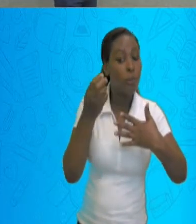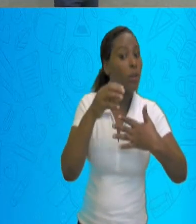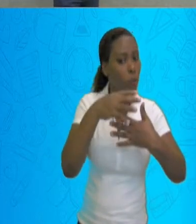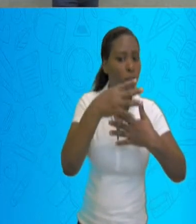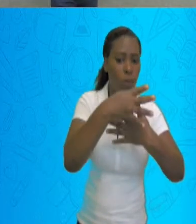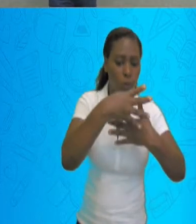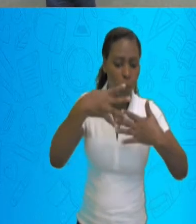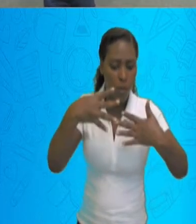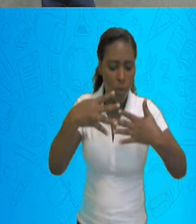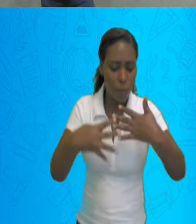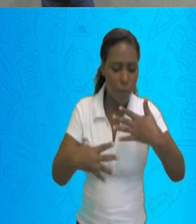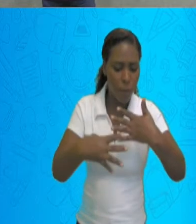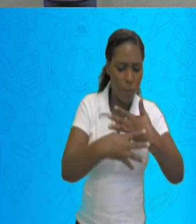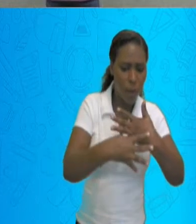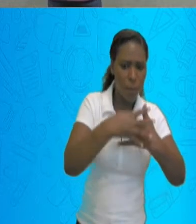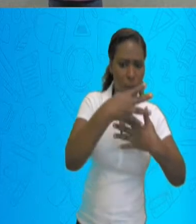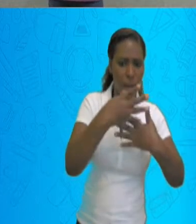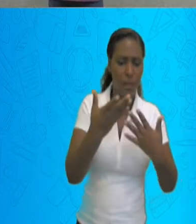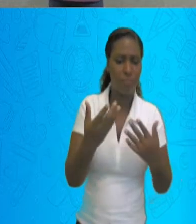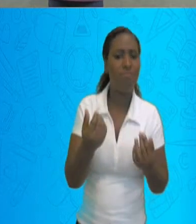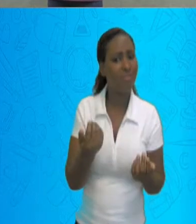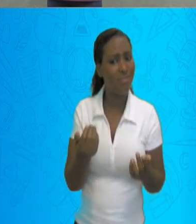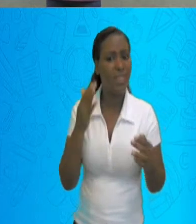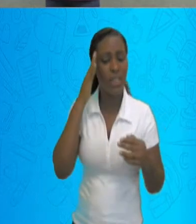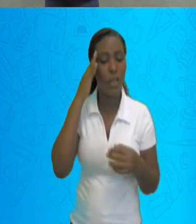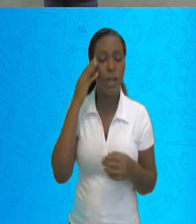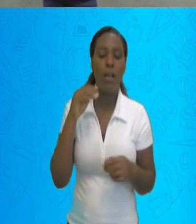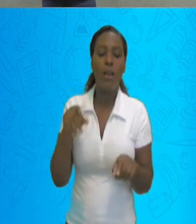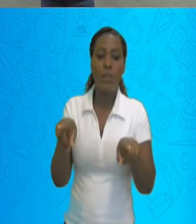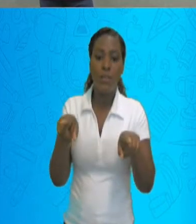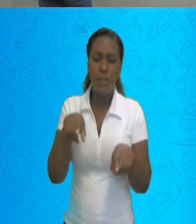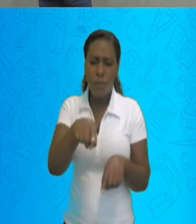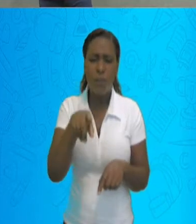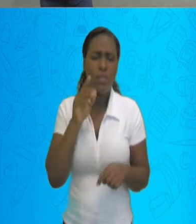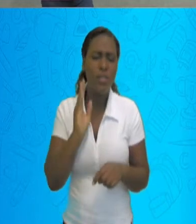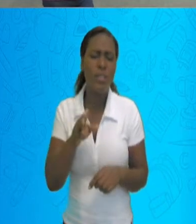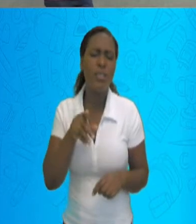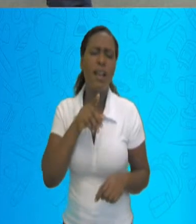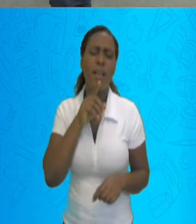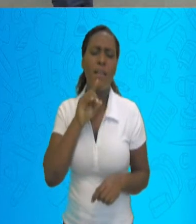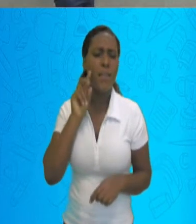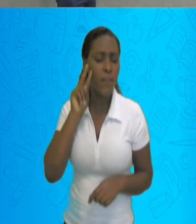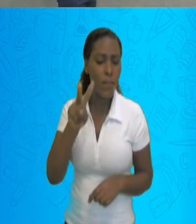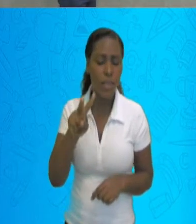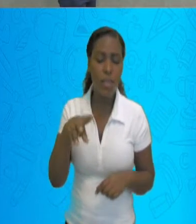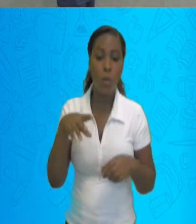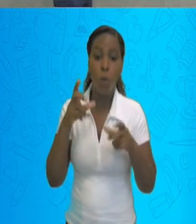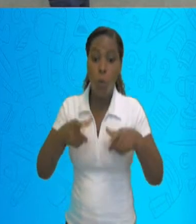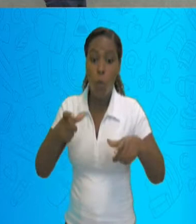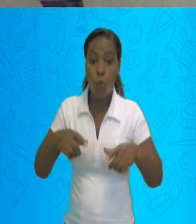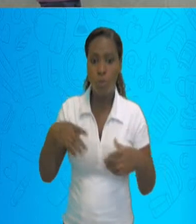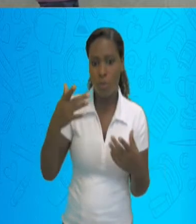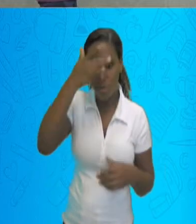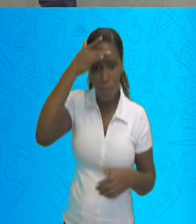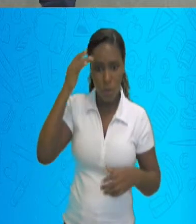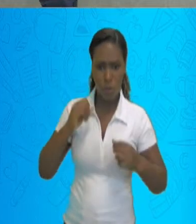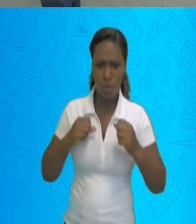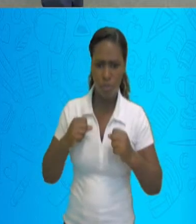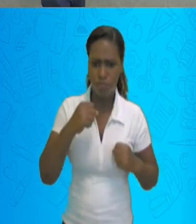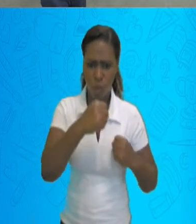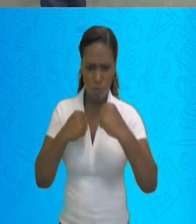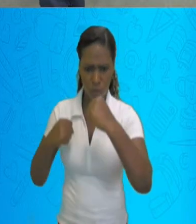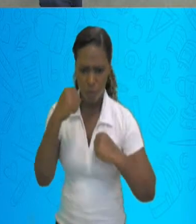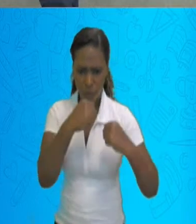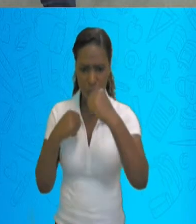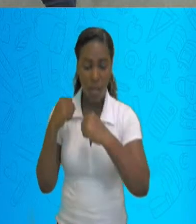esse esporte, ele é chamado de octógono. Por quê? Ele tem 8 lados, dá o nome de octógono. Se